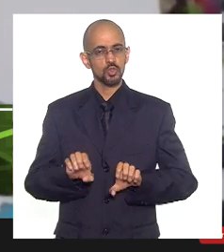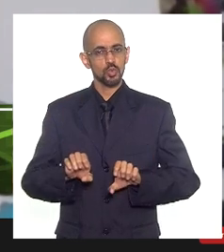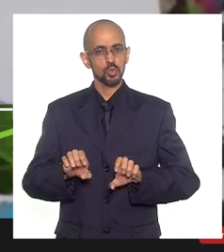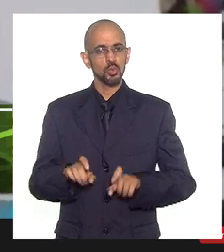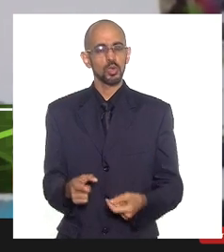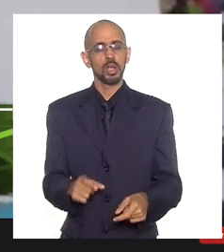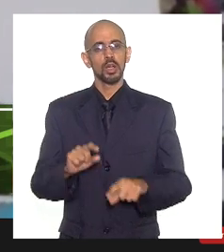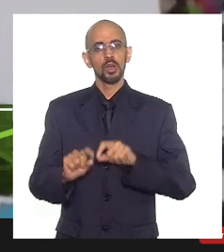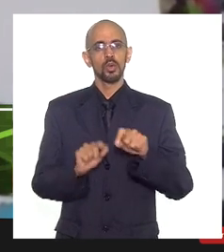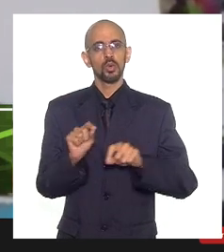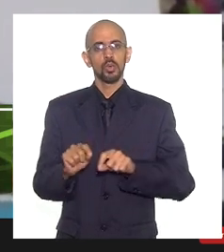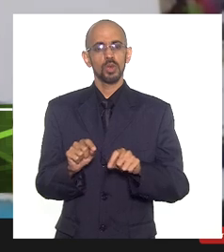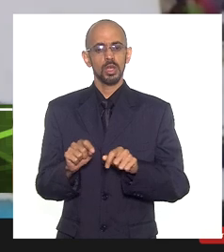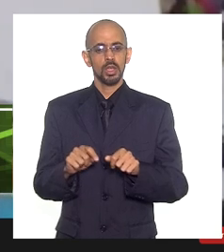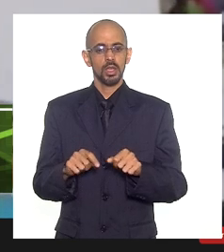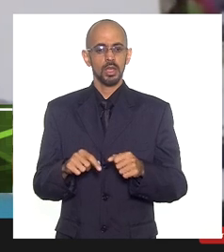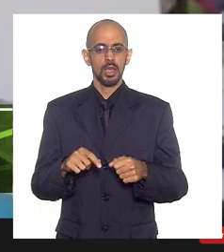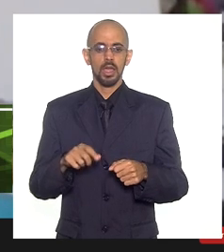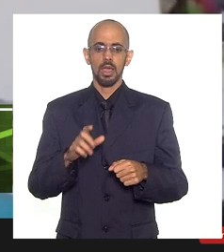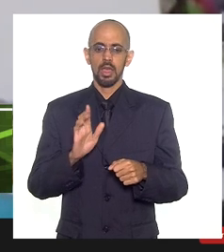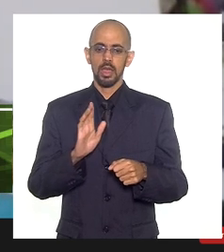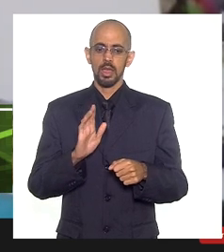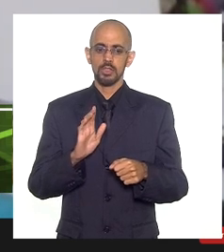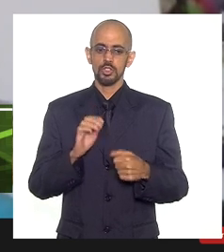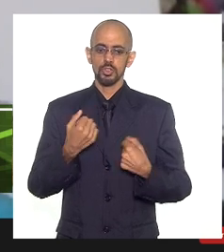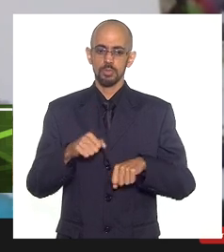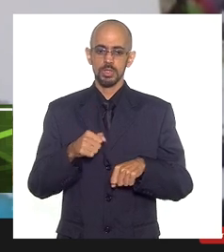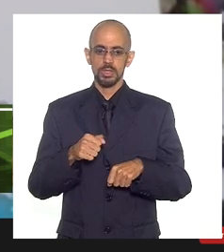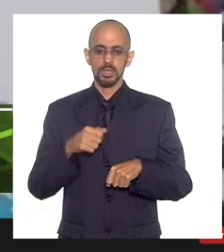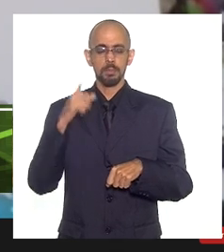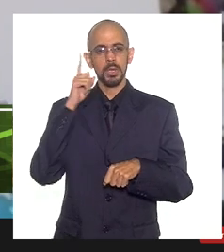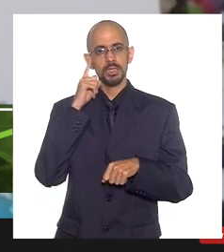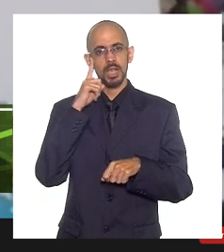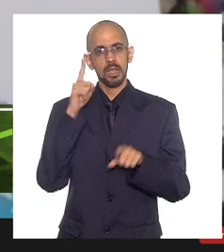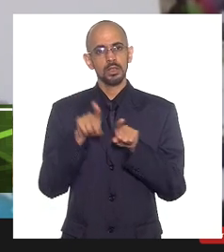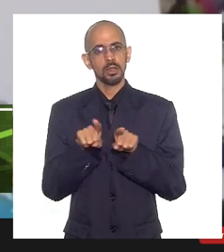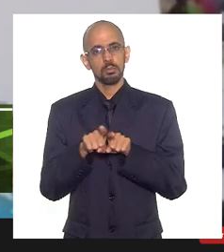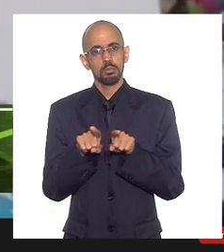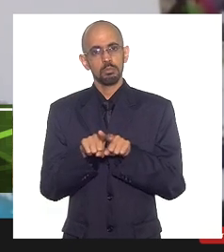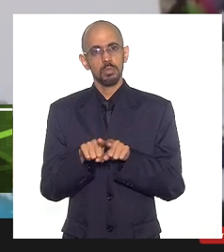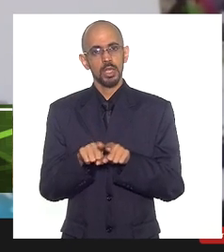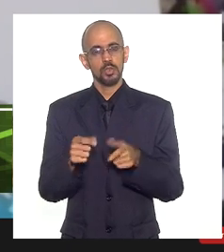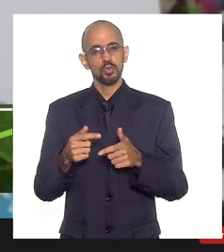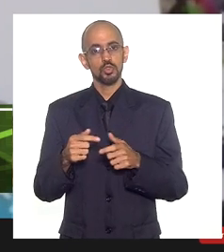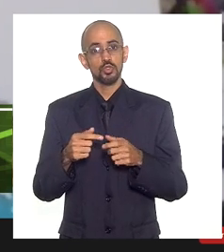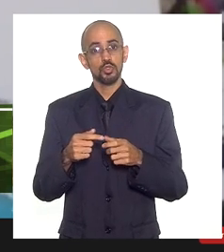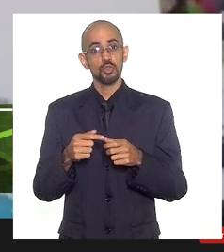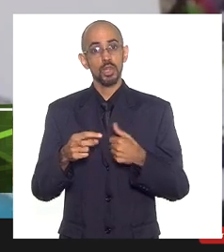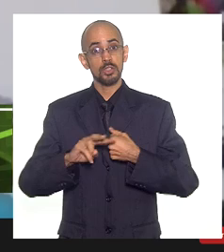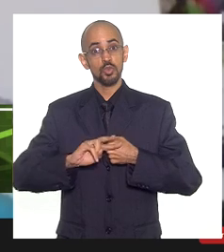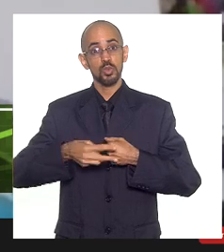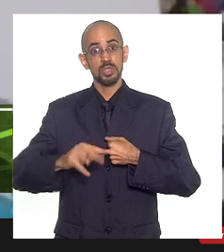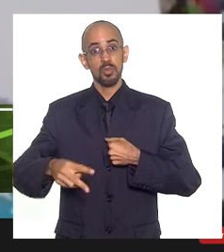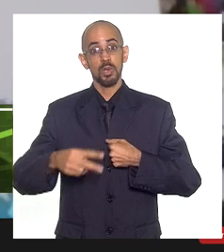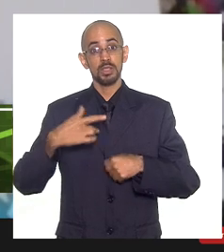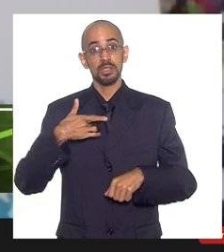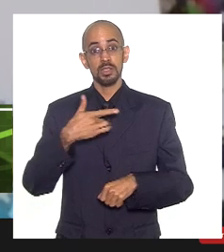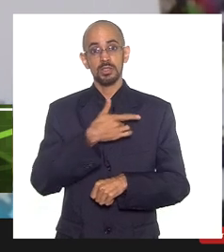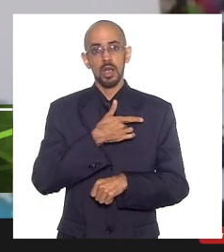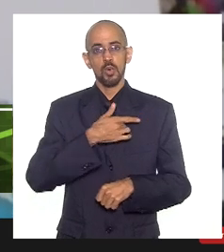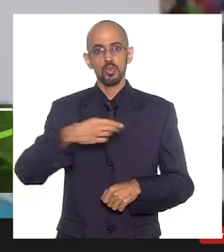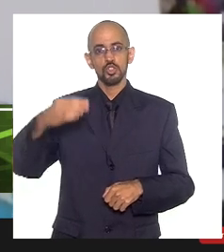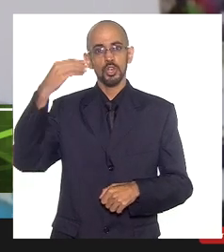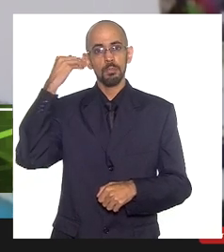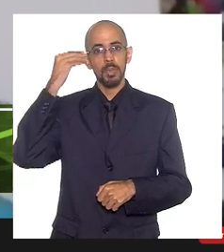o o Anjo levantou que são os agravos à saúde mental que afetam mais especialmente